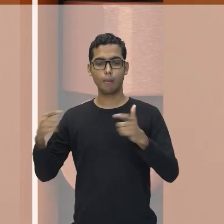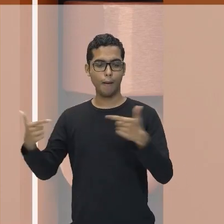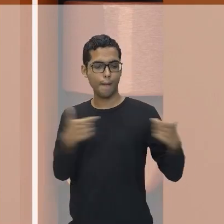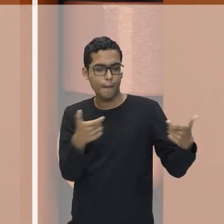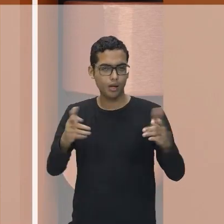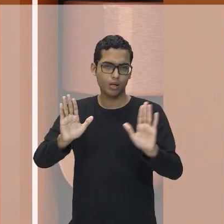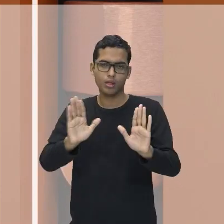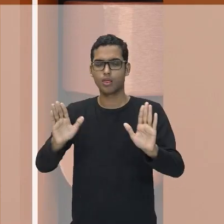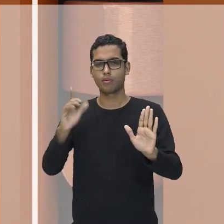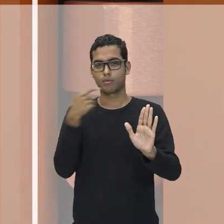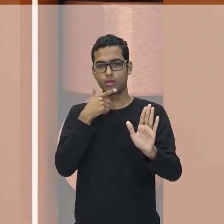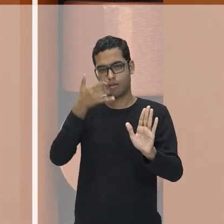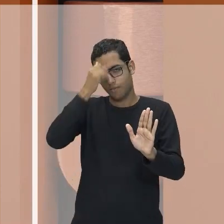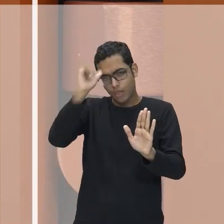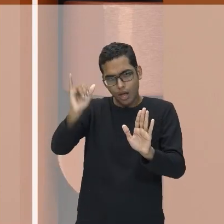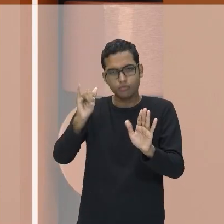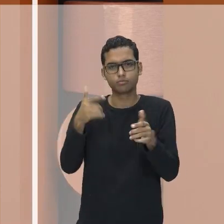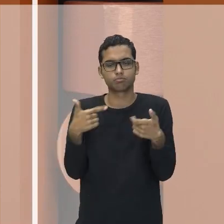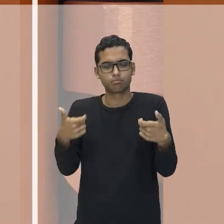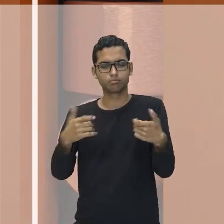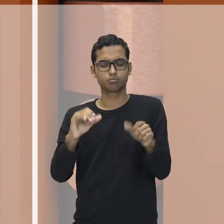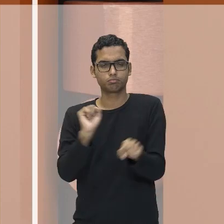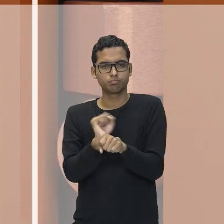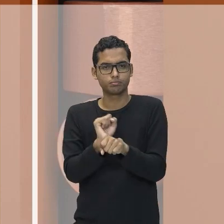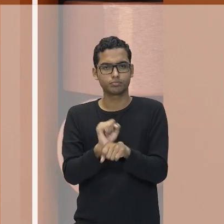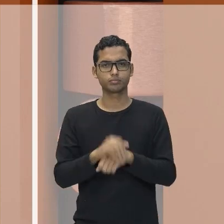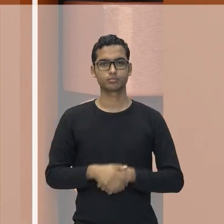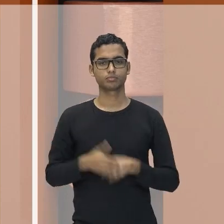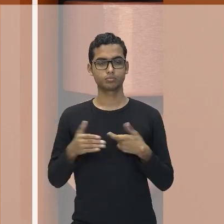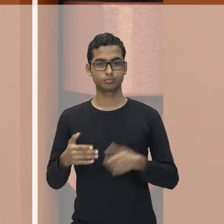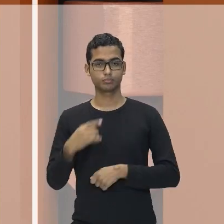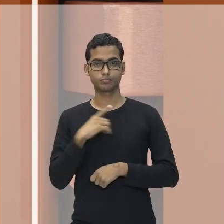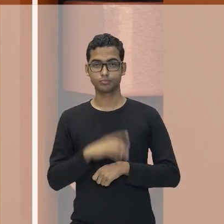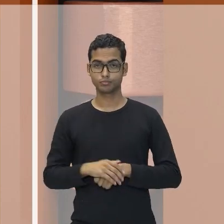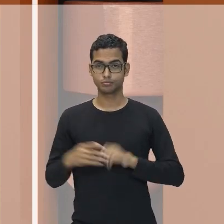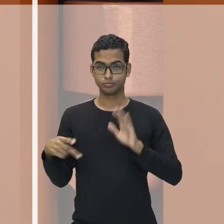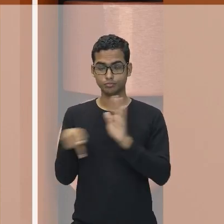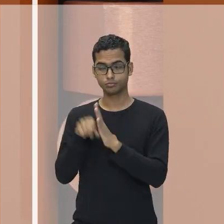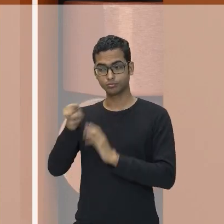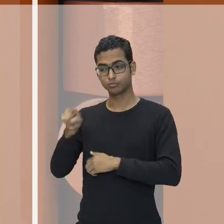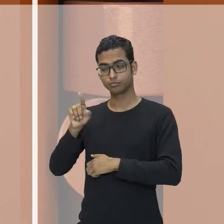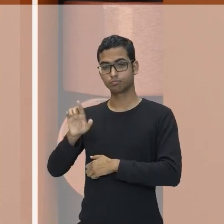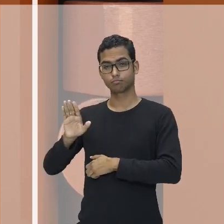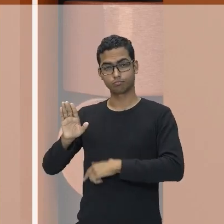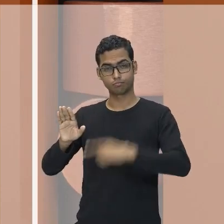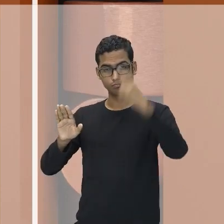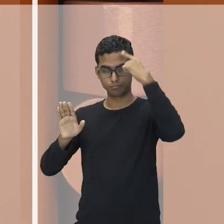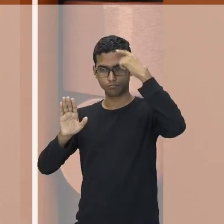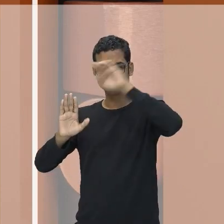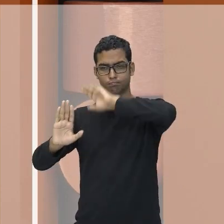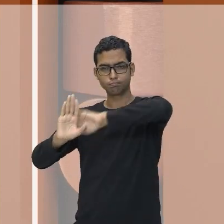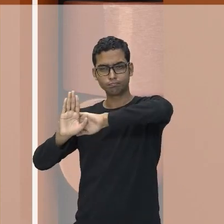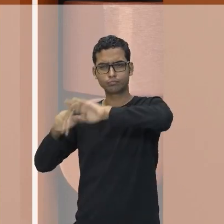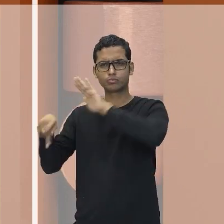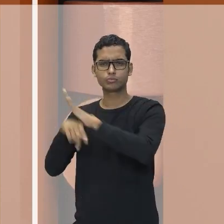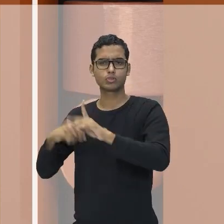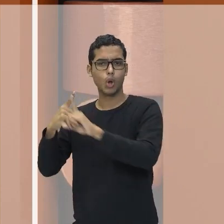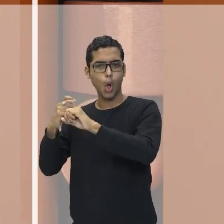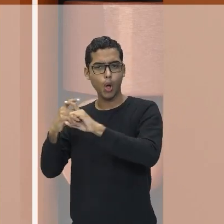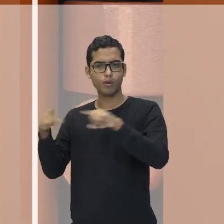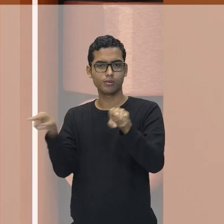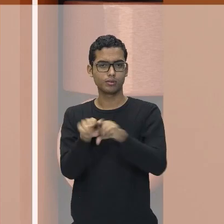Até porque tanto a Alemanha, que tinha como ideologia predominante naquele momento o nazismo, e a